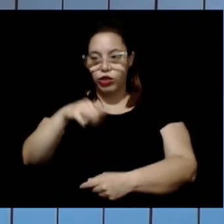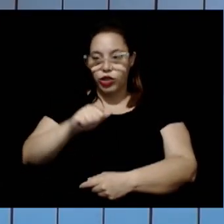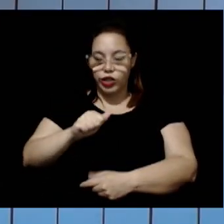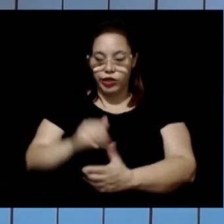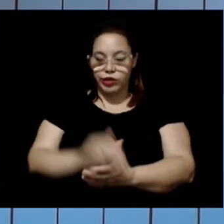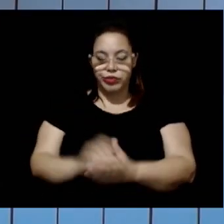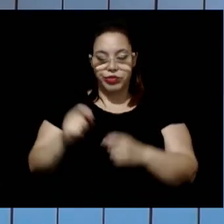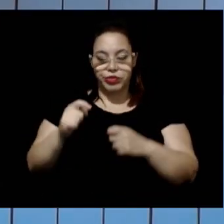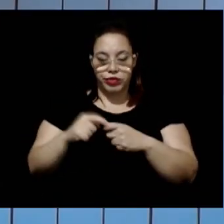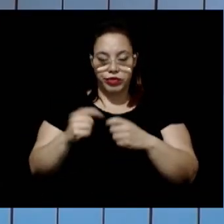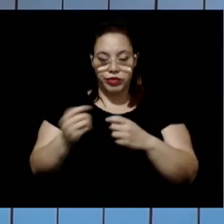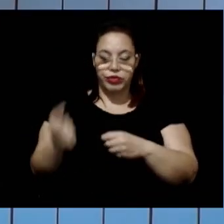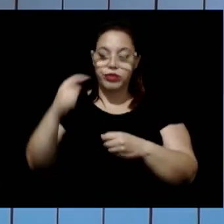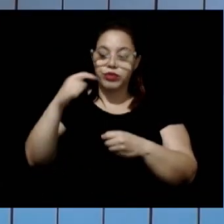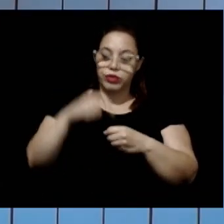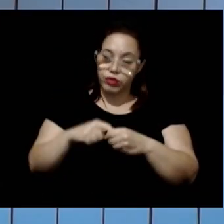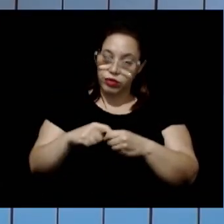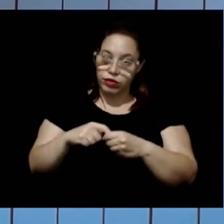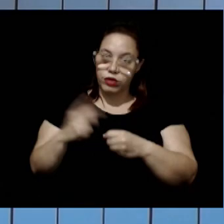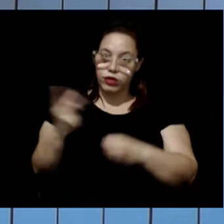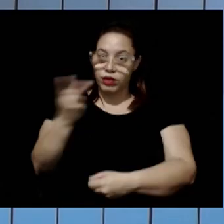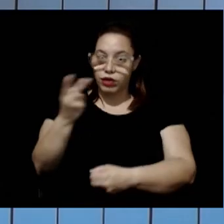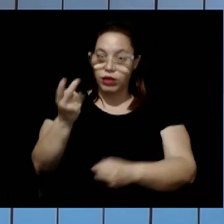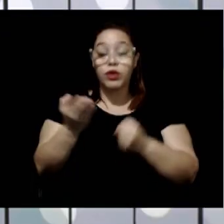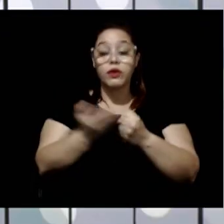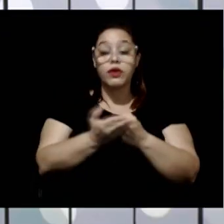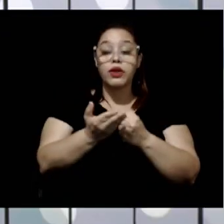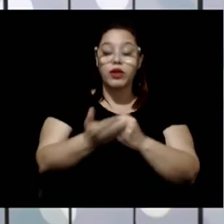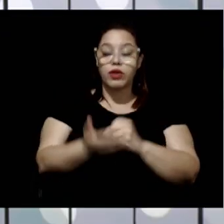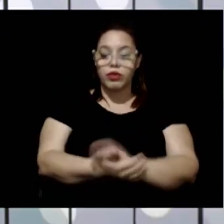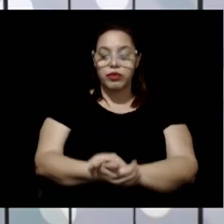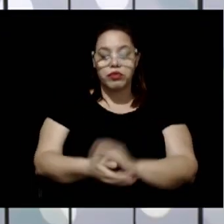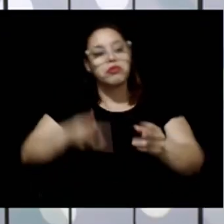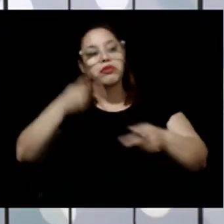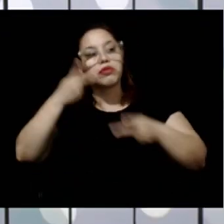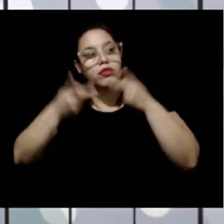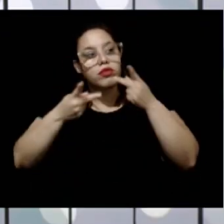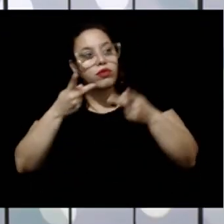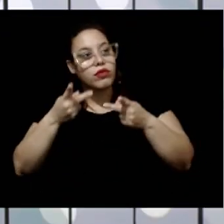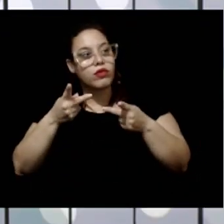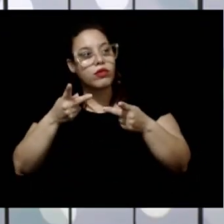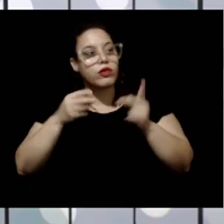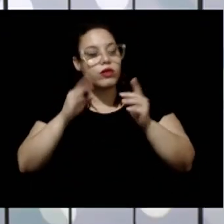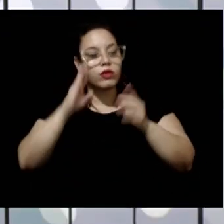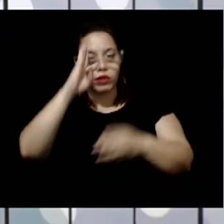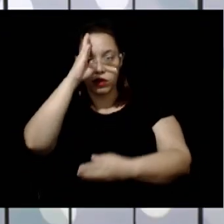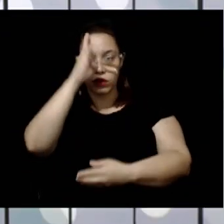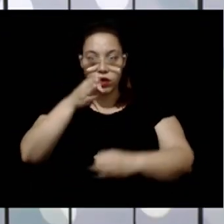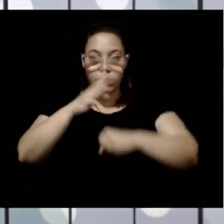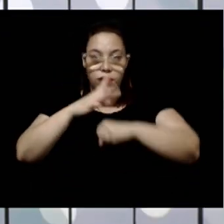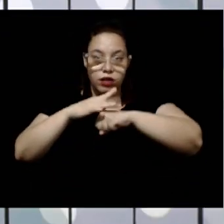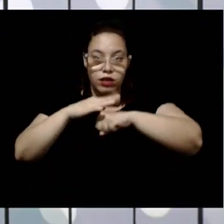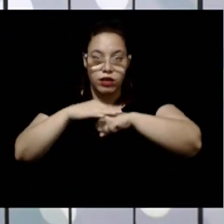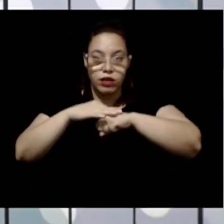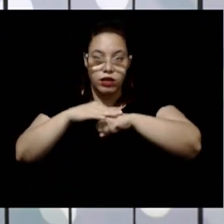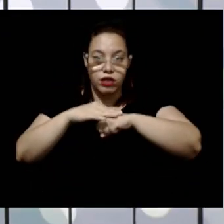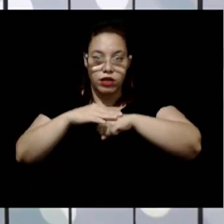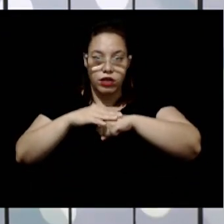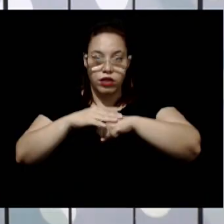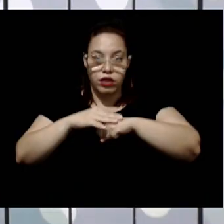estamos de volta aqui, né, no segundo bloco. Vamos falar um pouquinho sobre as principais doenças que acometem a